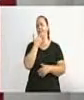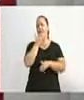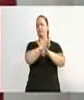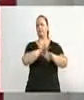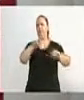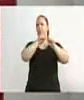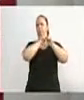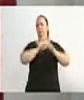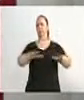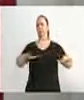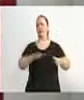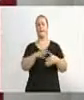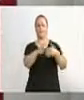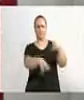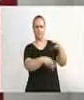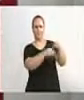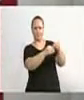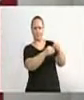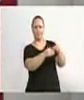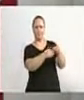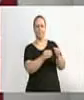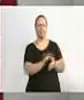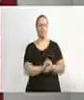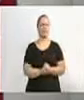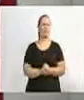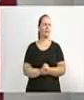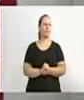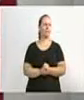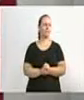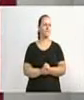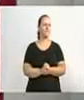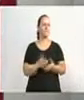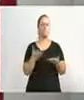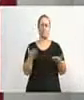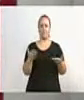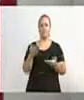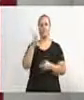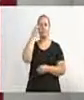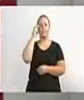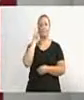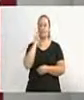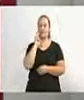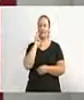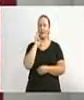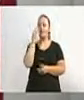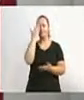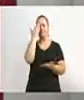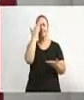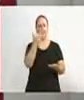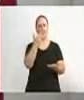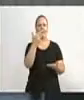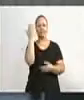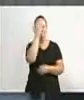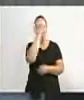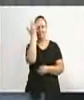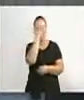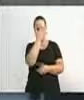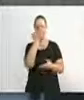manifestação. Lhe concedo uma parte, vereador. Obrigado. Com a palavra, o vereador Wanderley. Obrigado, vereador Célio. Eu